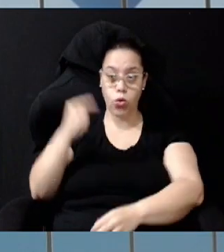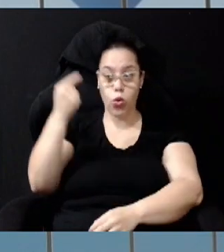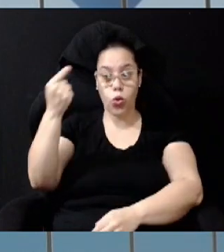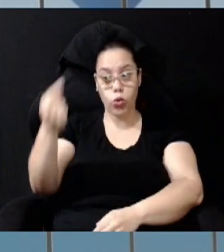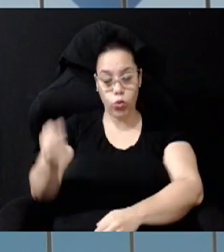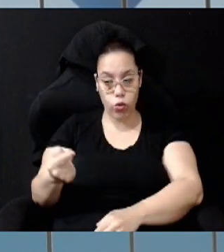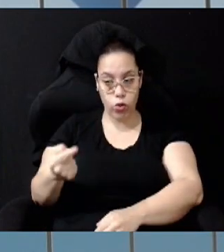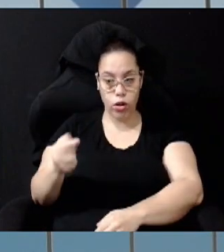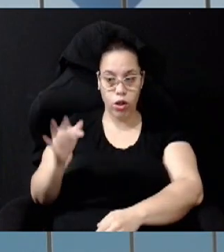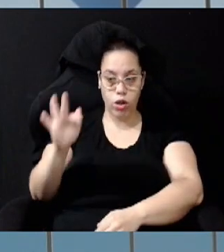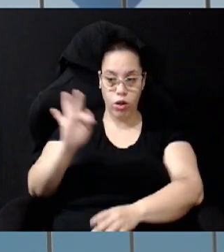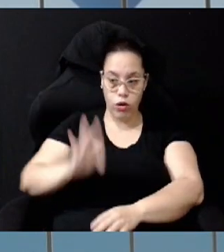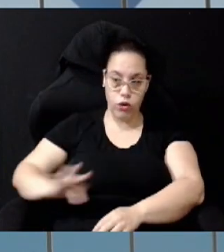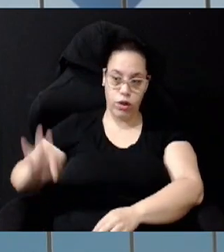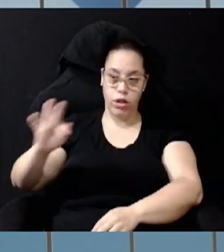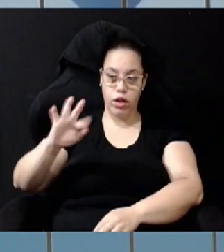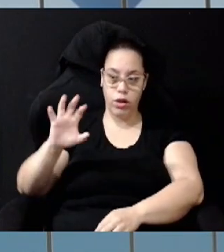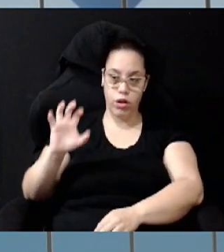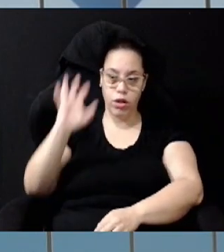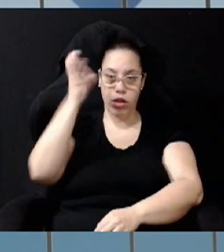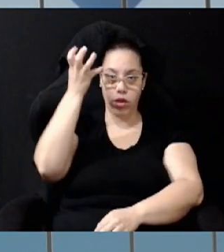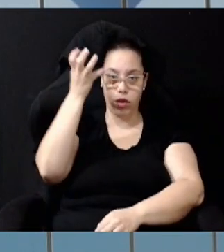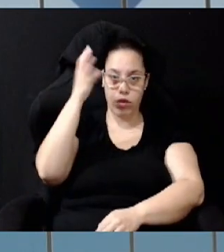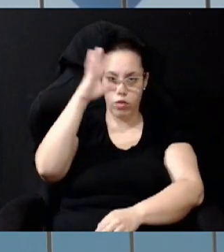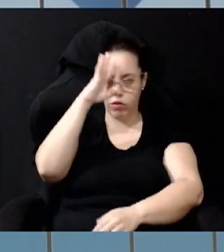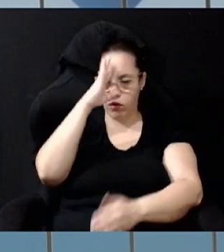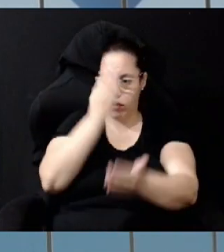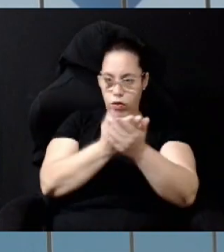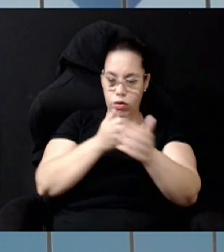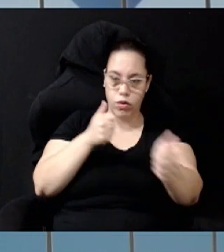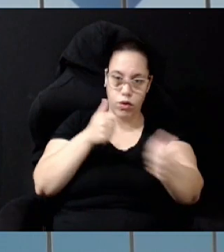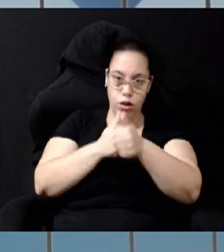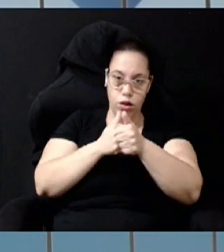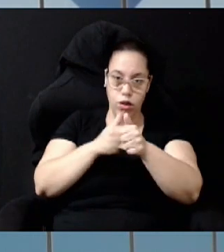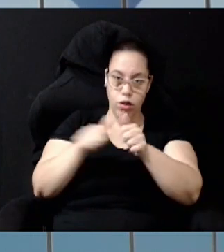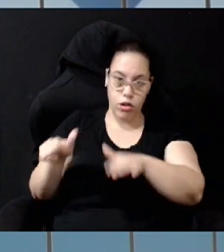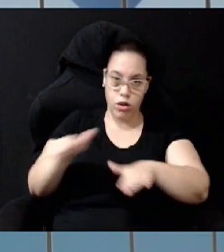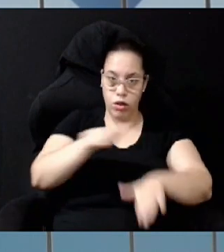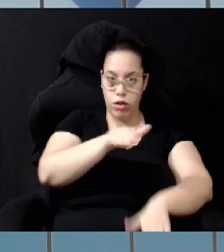que acontecerá, acredito que próximo da Semana Mundial do Meio